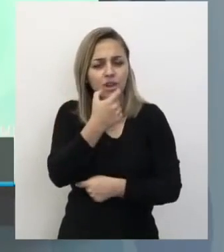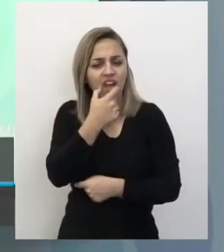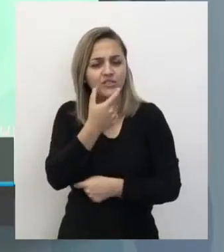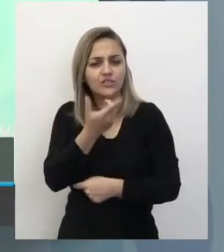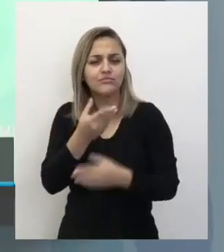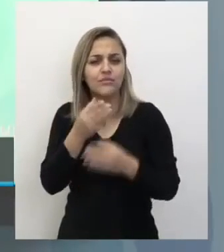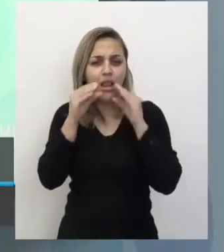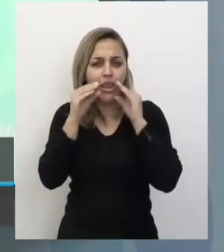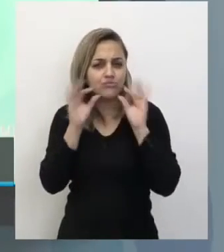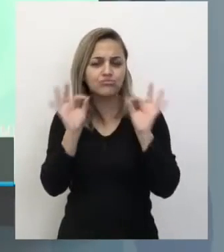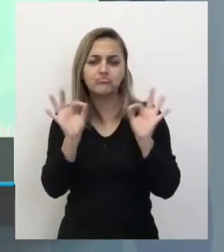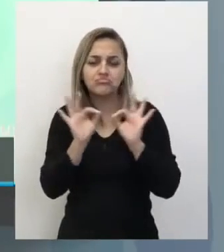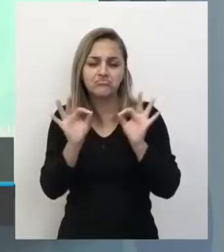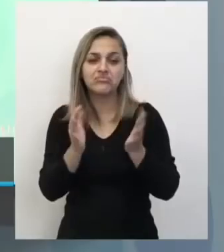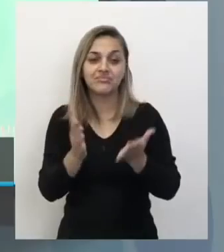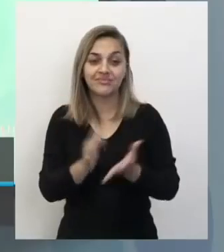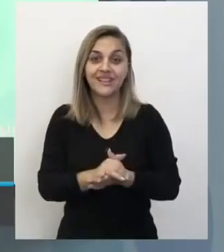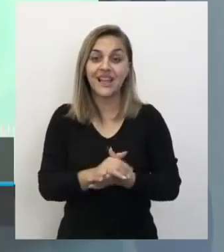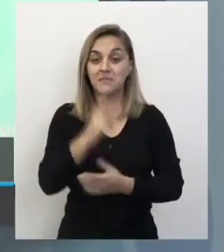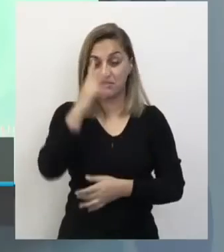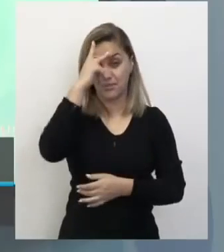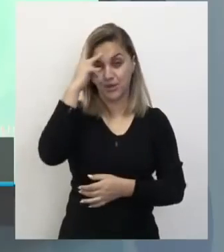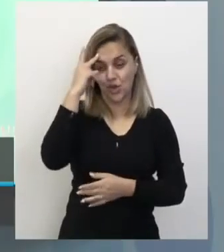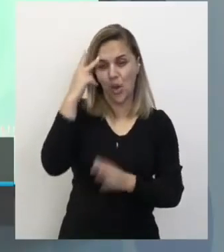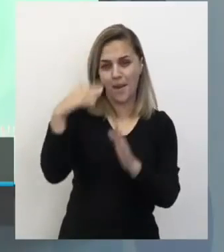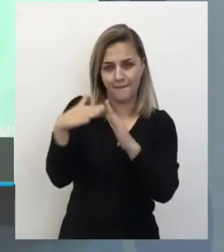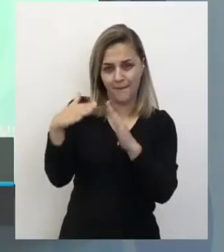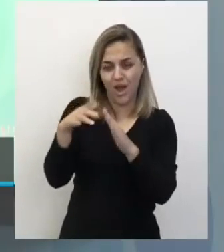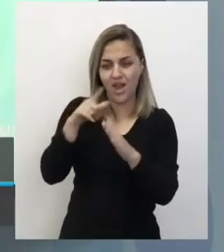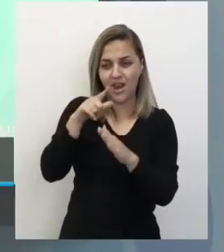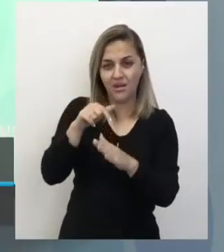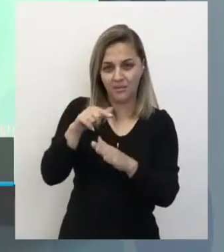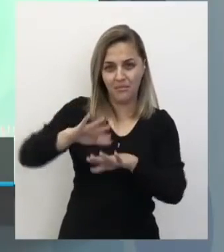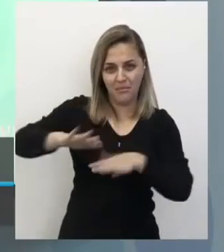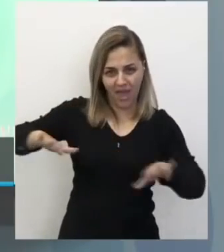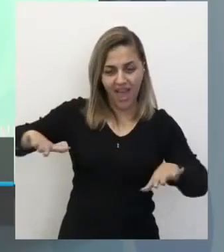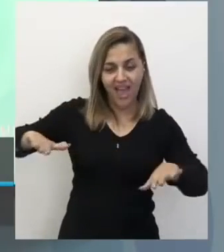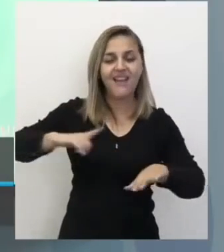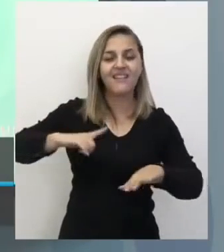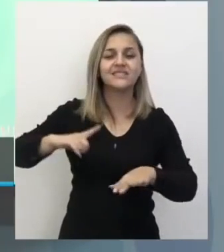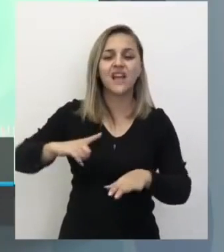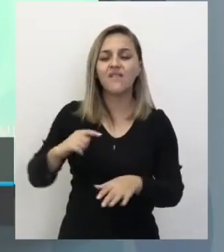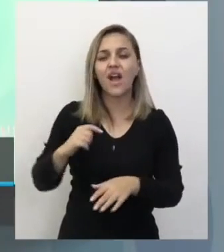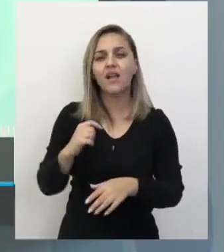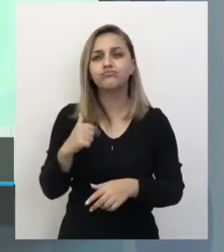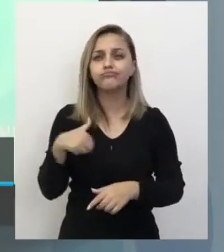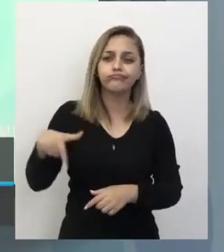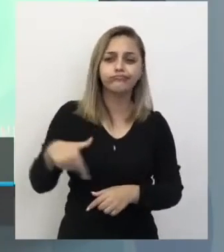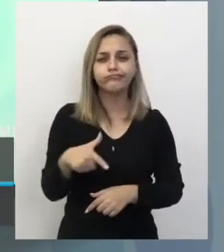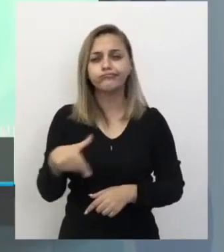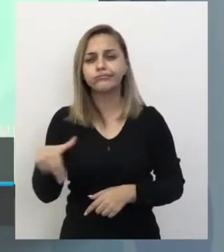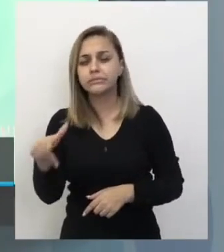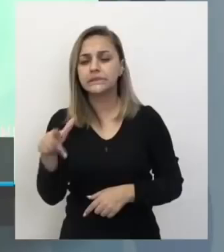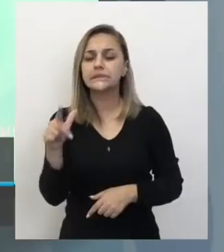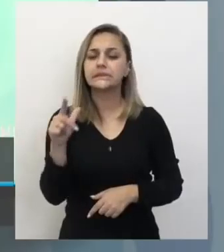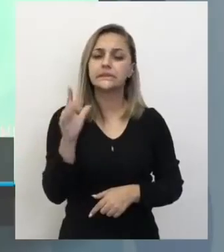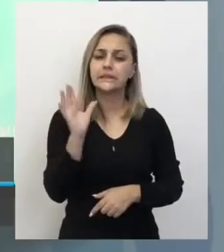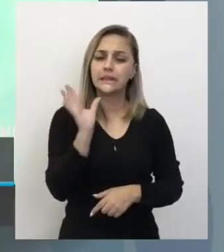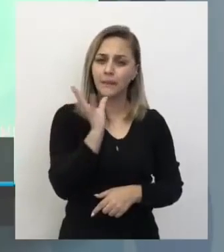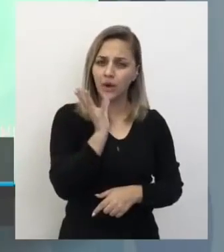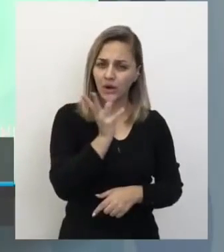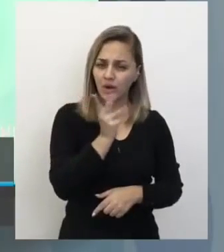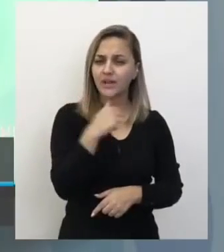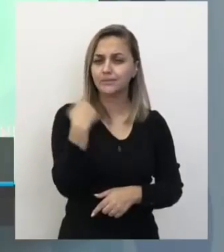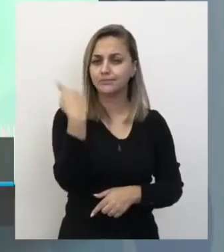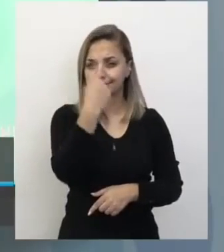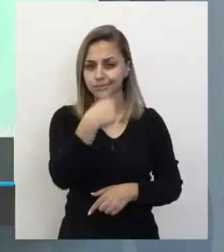ele ia para uma caminhada que era lá muito longa, mas não tão longa assim de dias, mas de algumas horas, então ele levava um punhadinho de